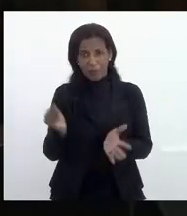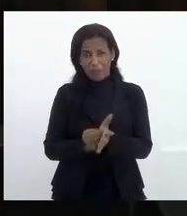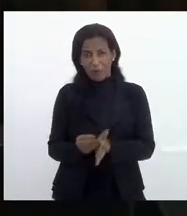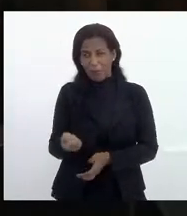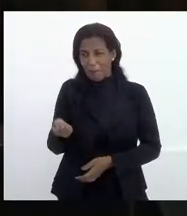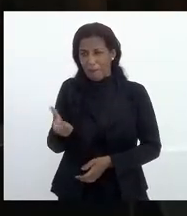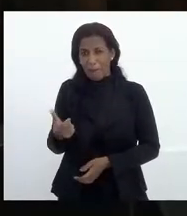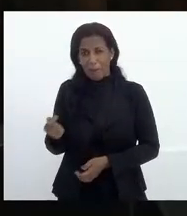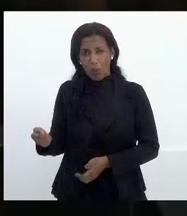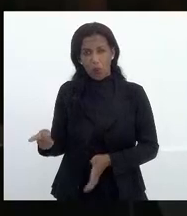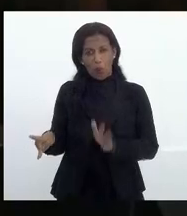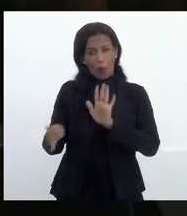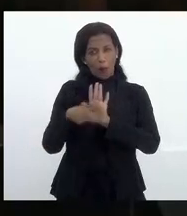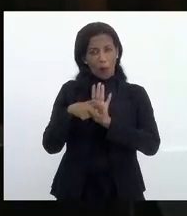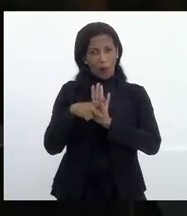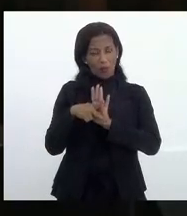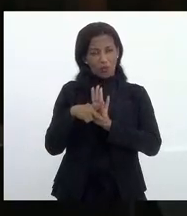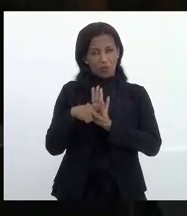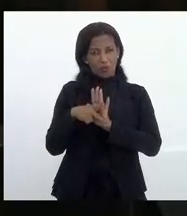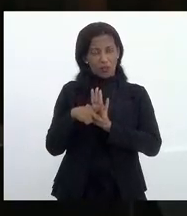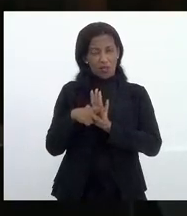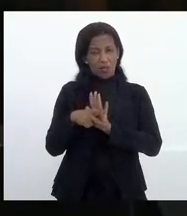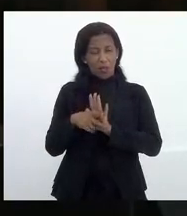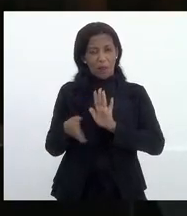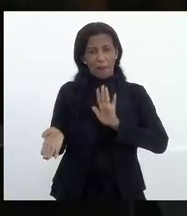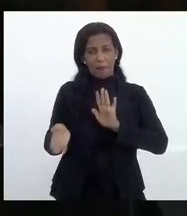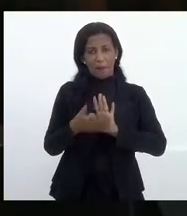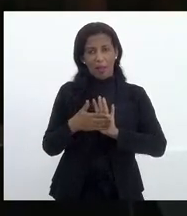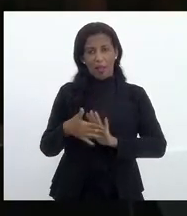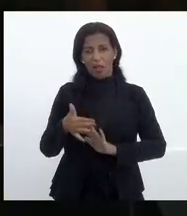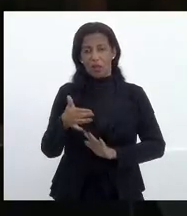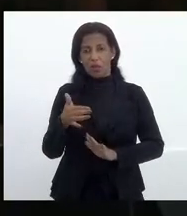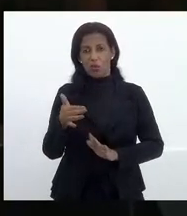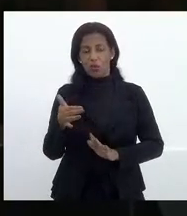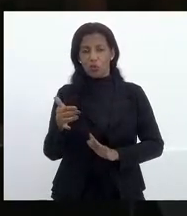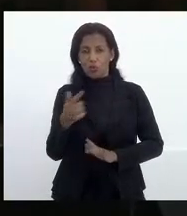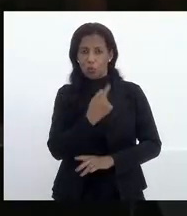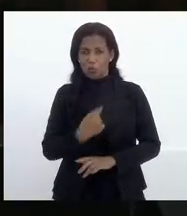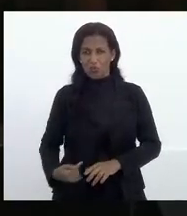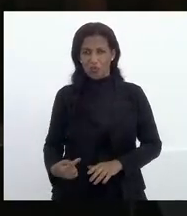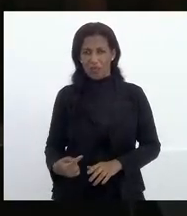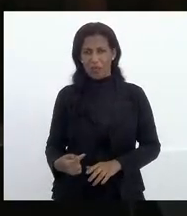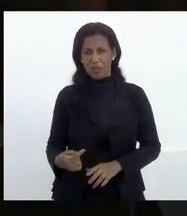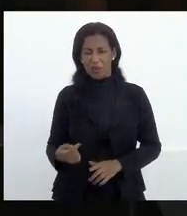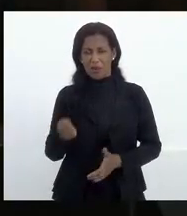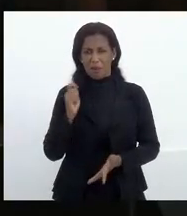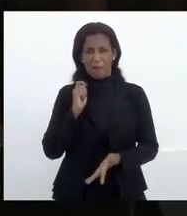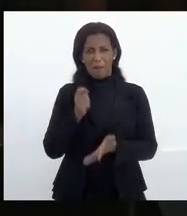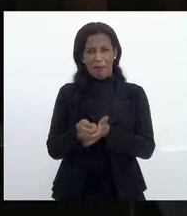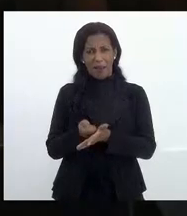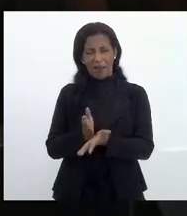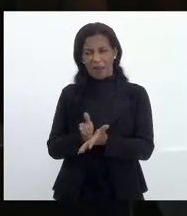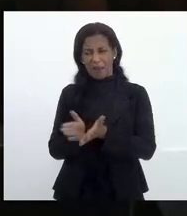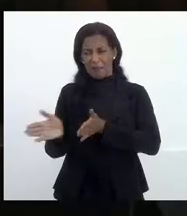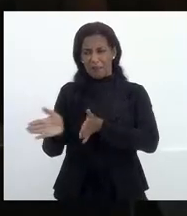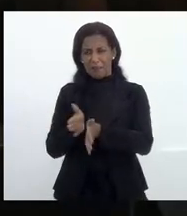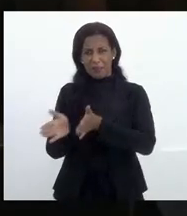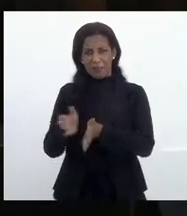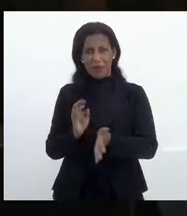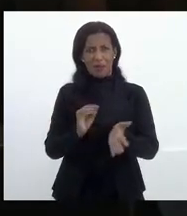falta pouco a proposta do governo é um pedágio de 100 porcento falta assim que vai trabalhar 10